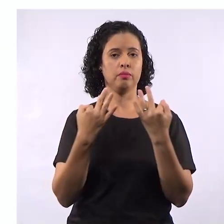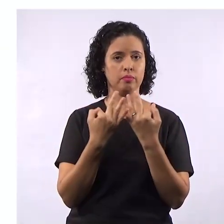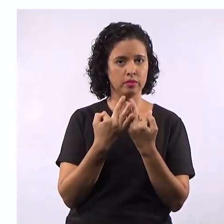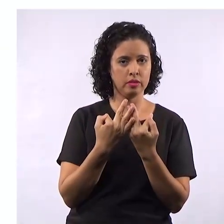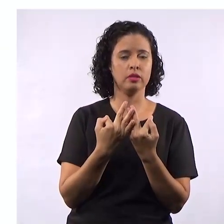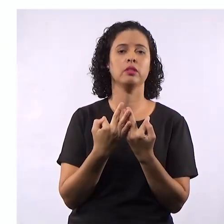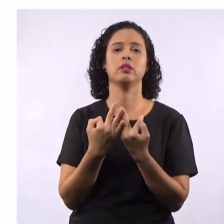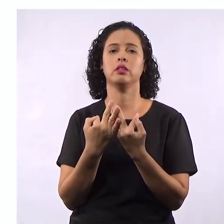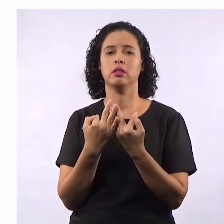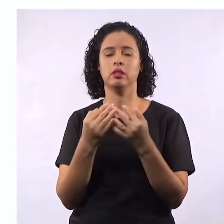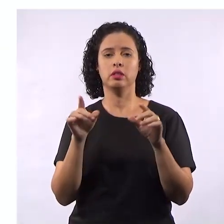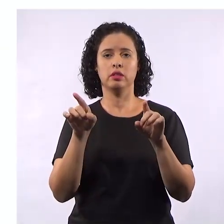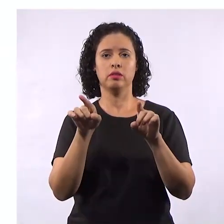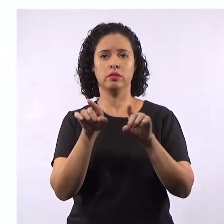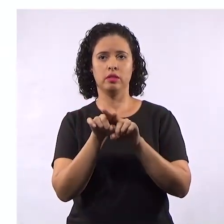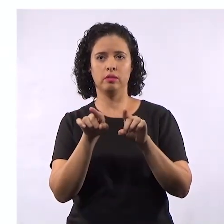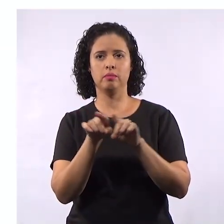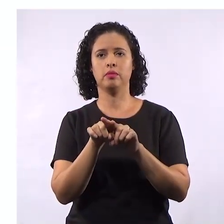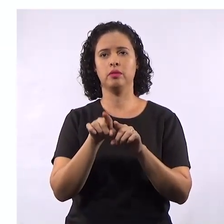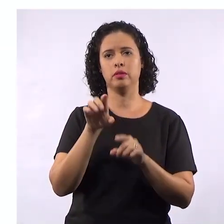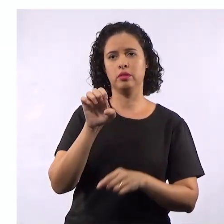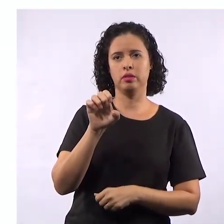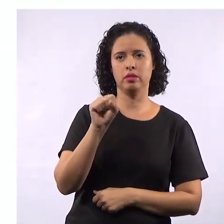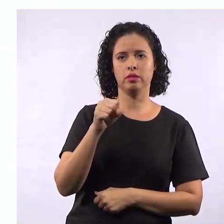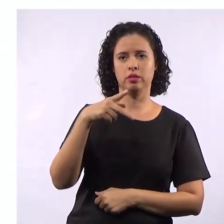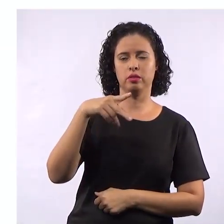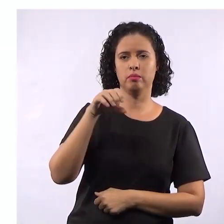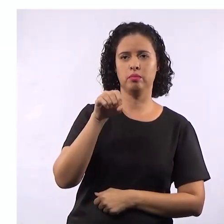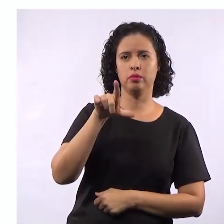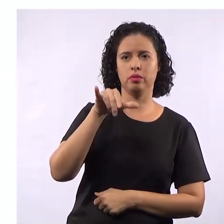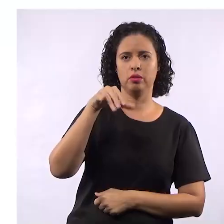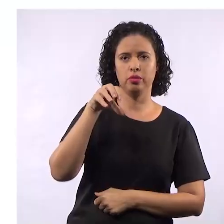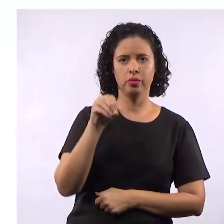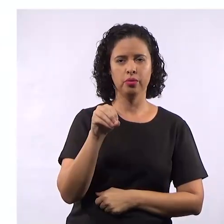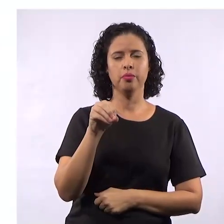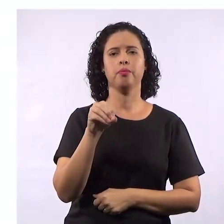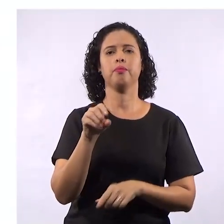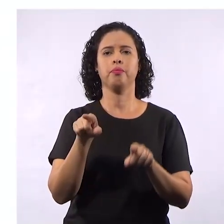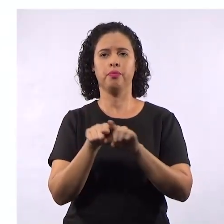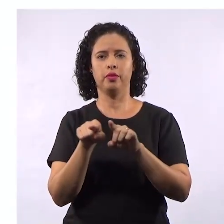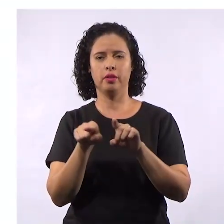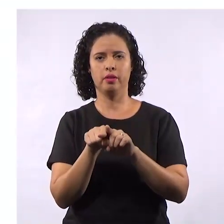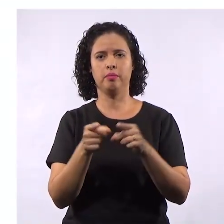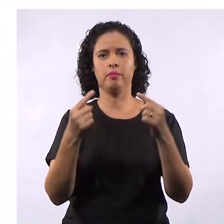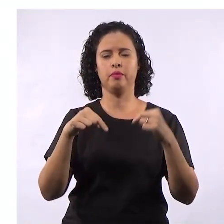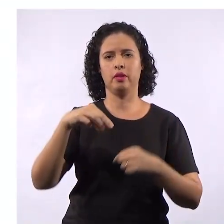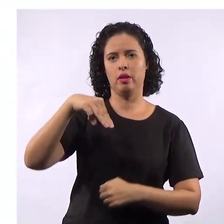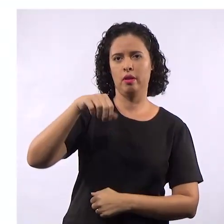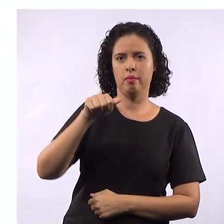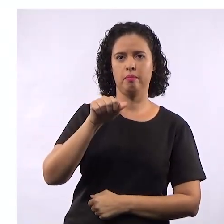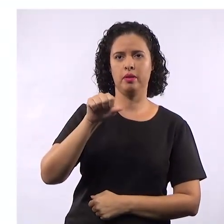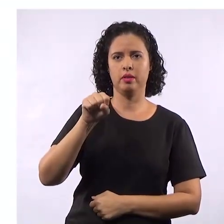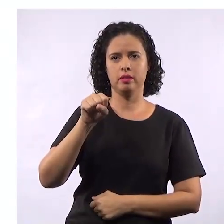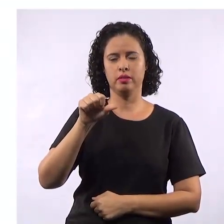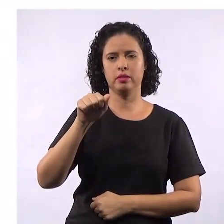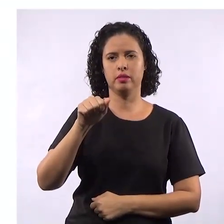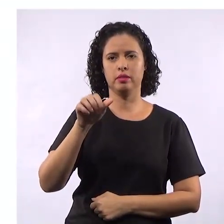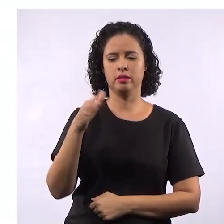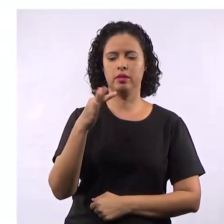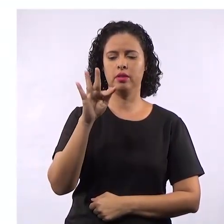saber se uma criança respirou ou não quando nasceu, porque isso vai gerar direito de sucessão, direito patrimonial, né, em relação à